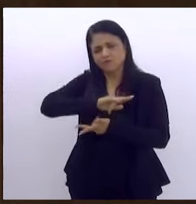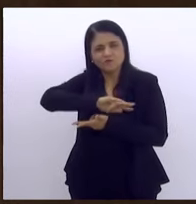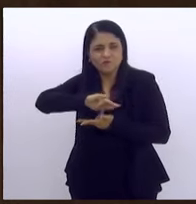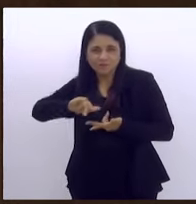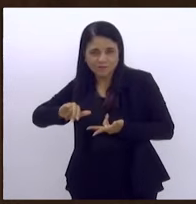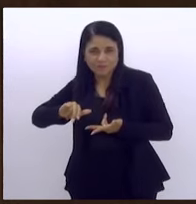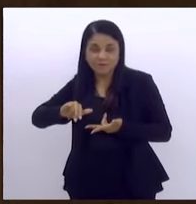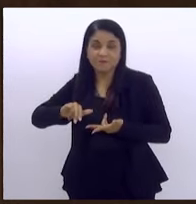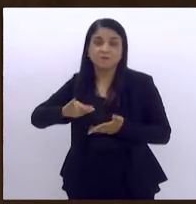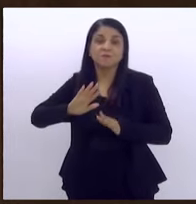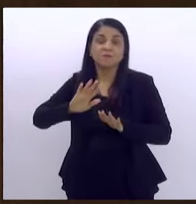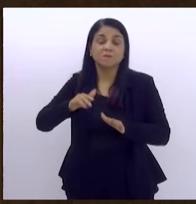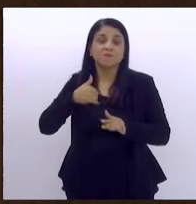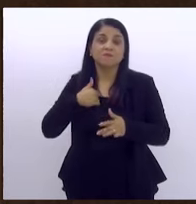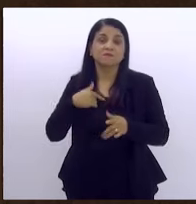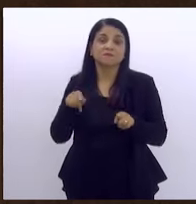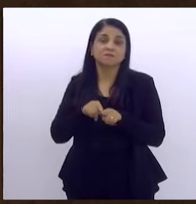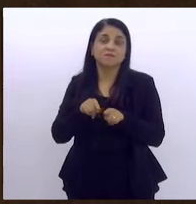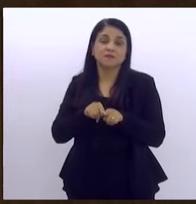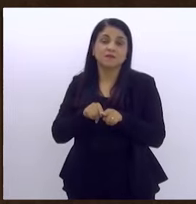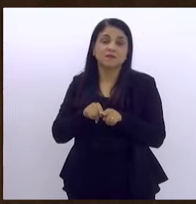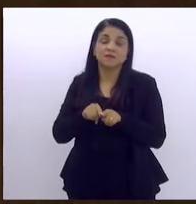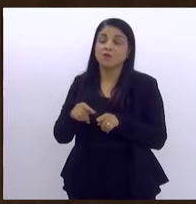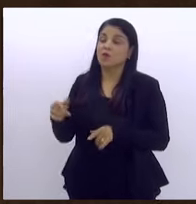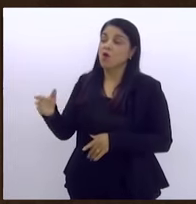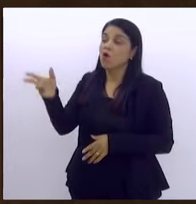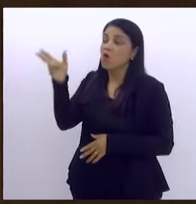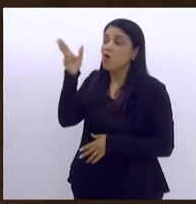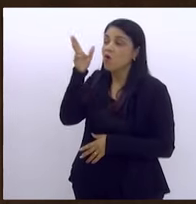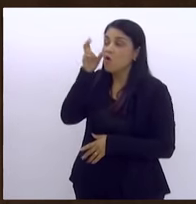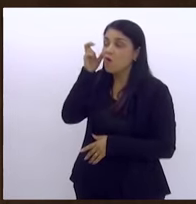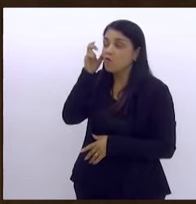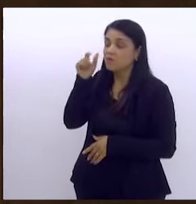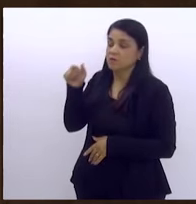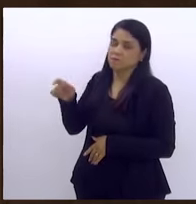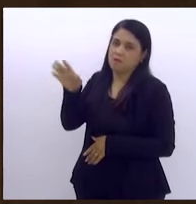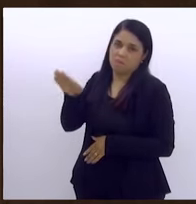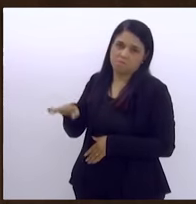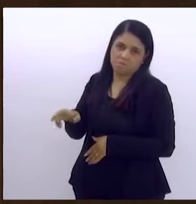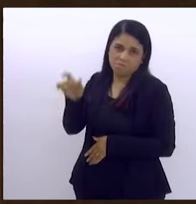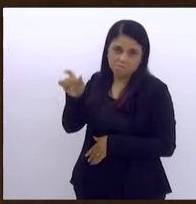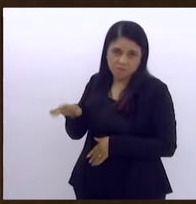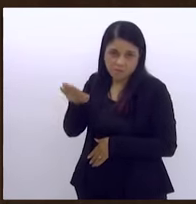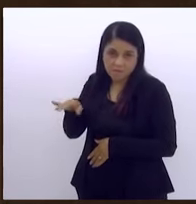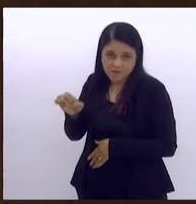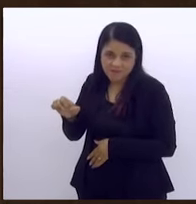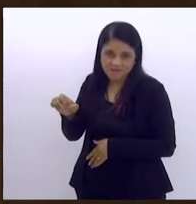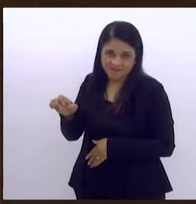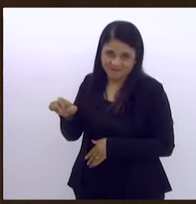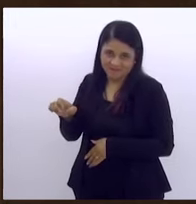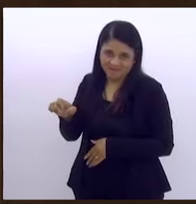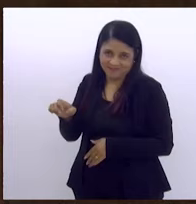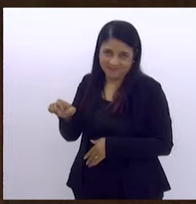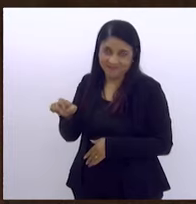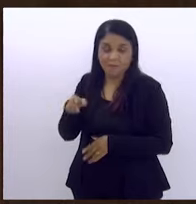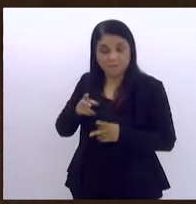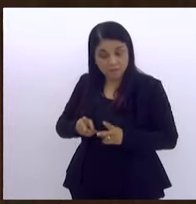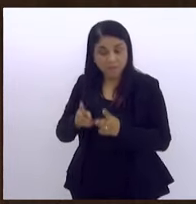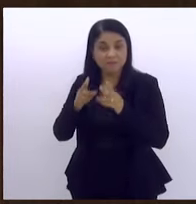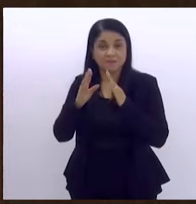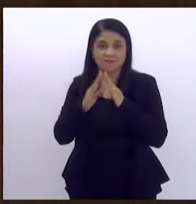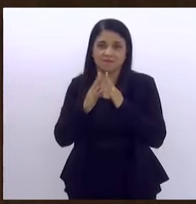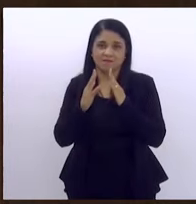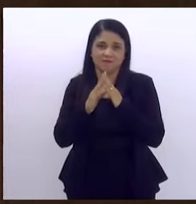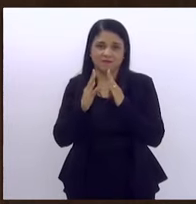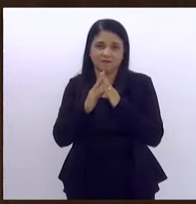também mais do que isso, tive a chance de ouvir aquilo que ela acreditava. Então, você imagina que bonito. Na mesma casa, nós